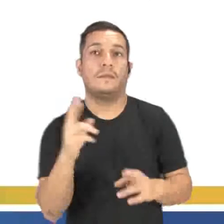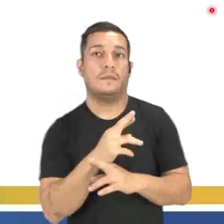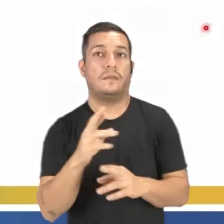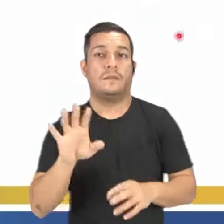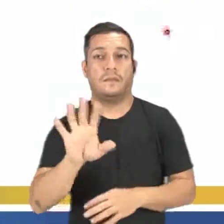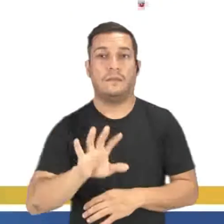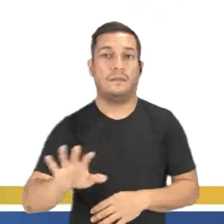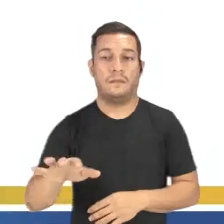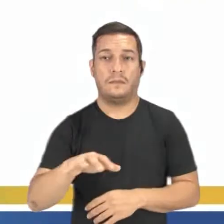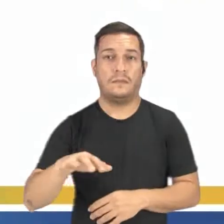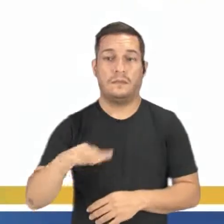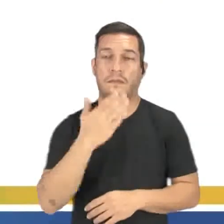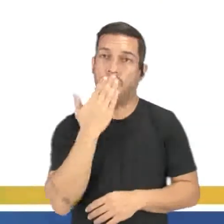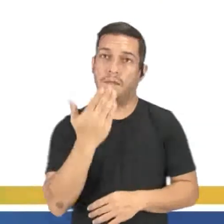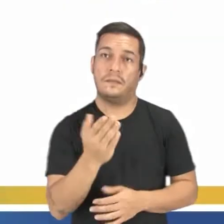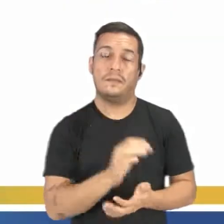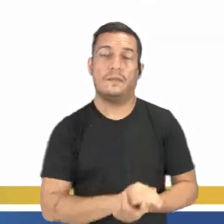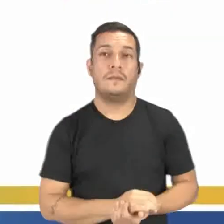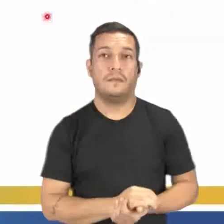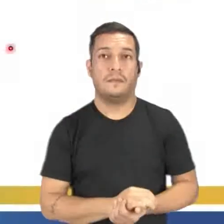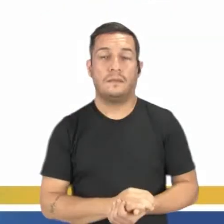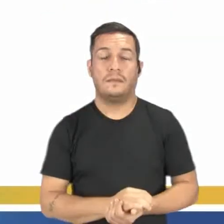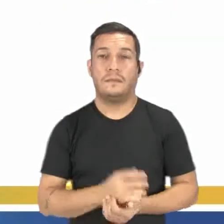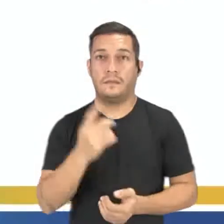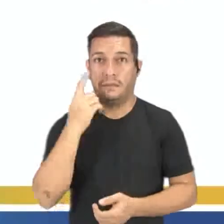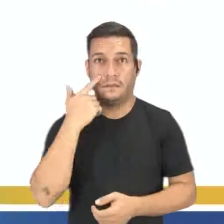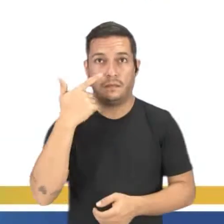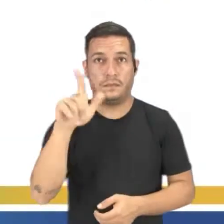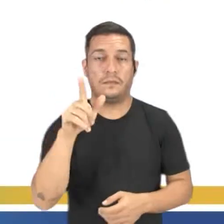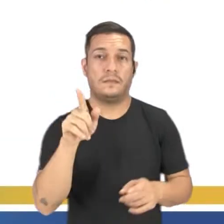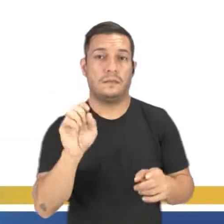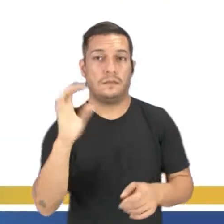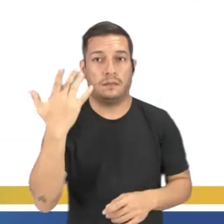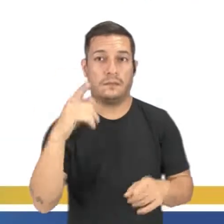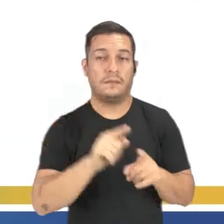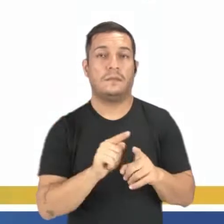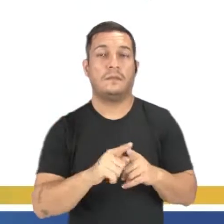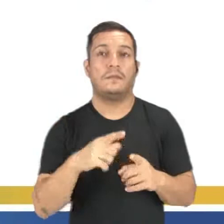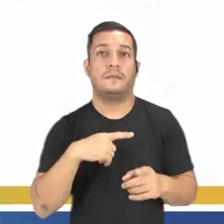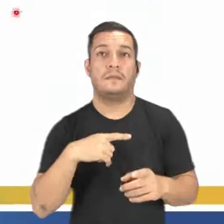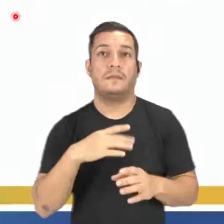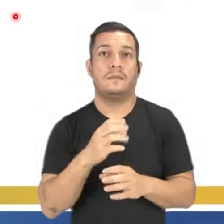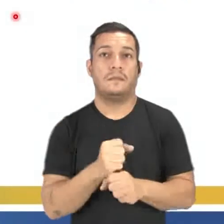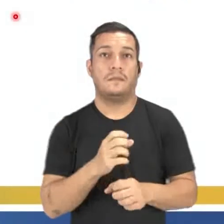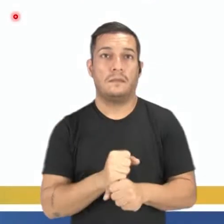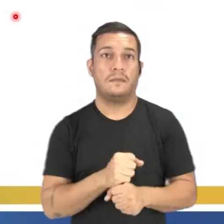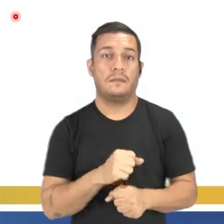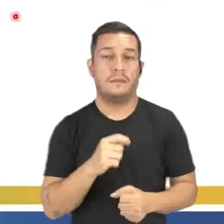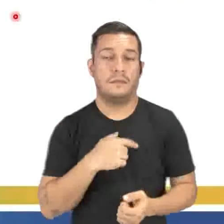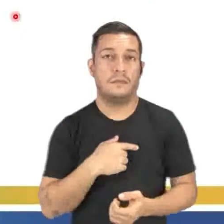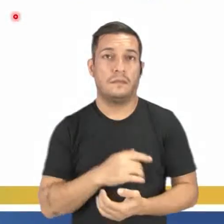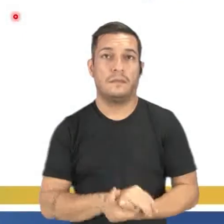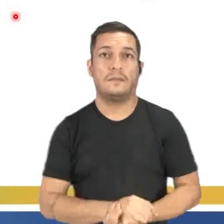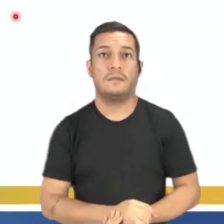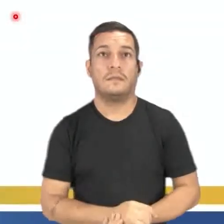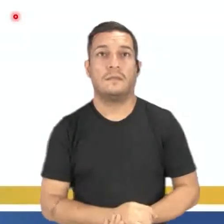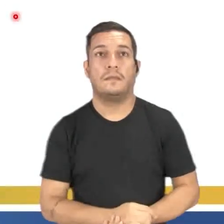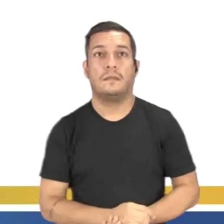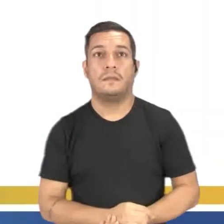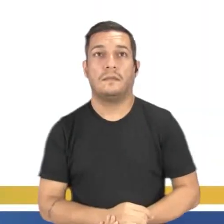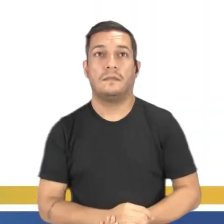da área que ele estava pedindo. Vamos ver assim outras situações que envolvem o cálculo de superfícies